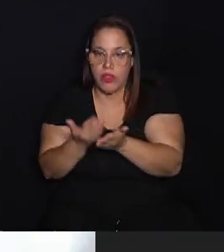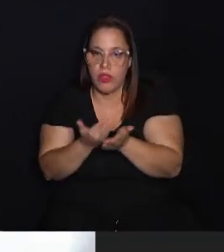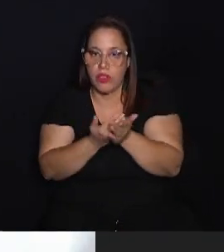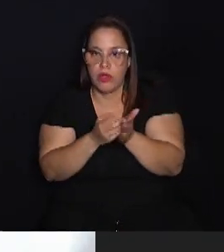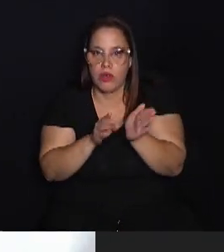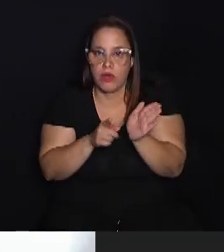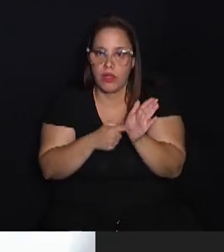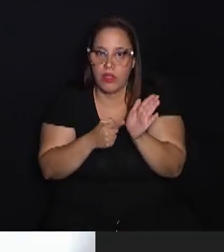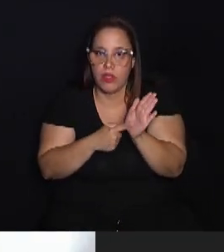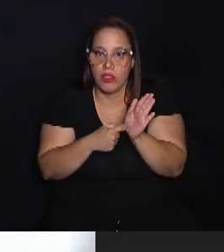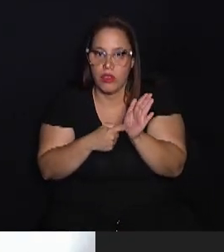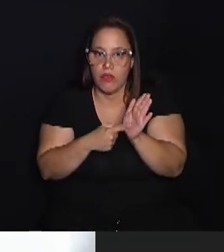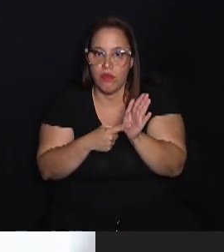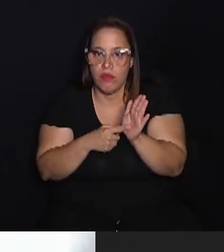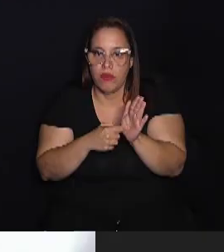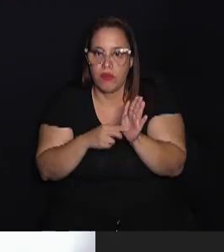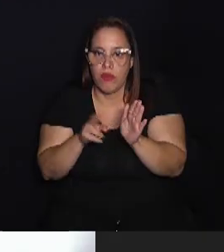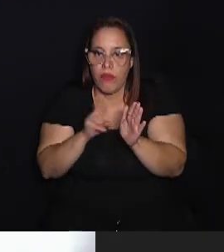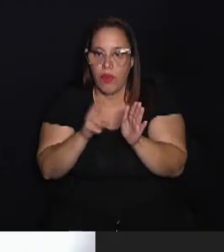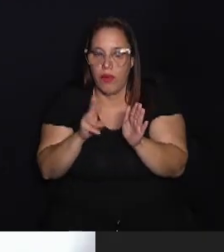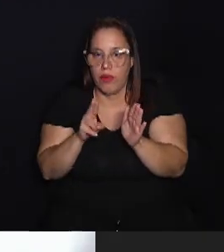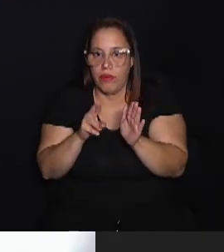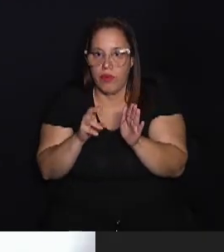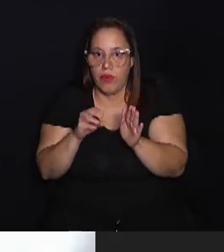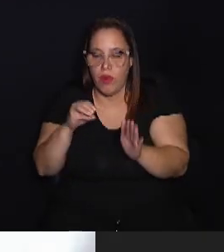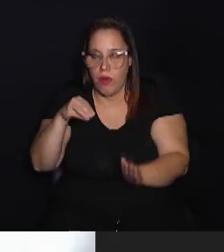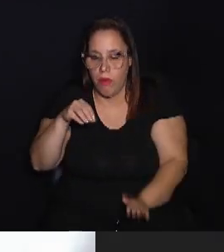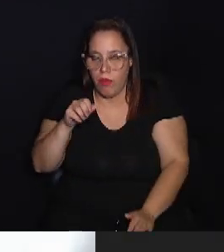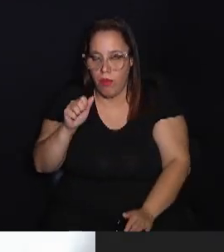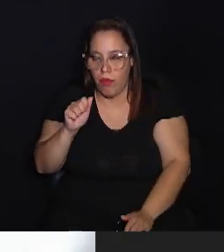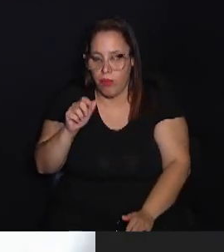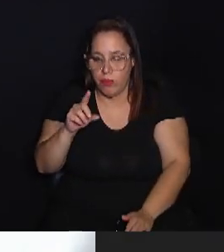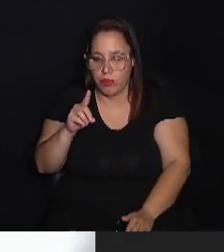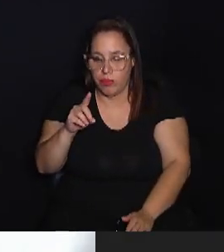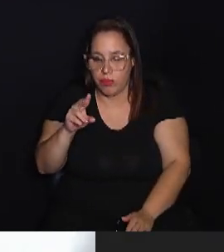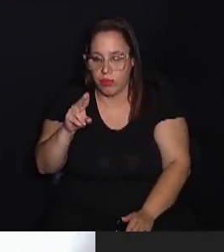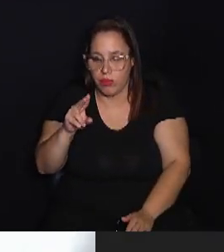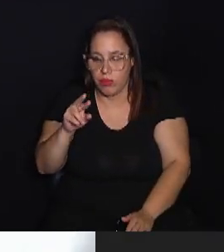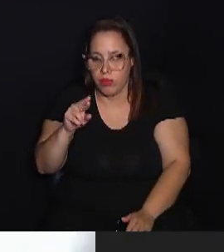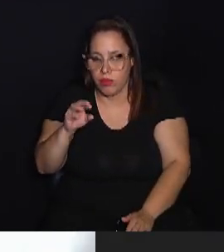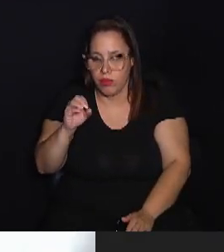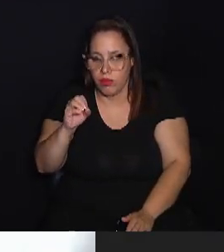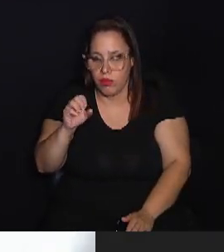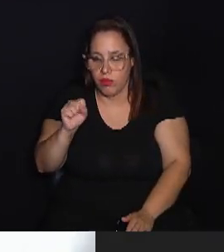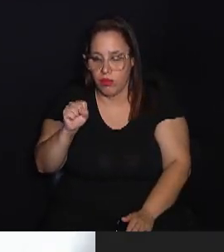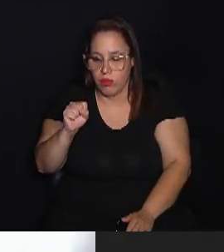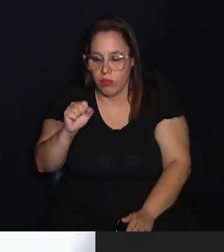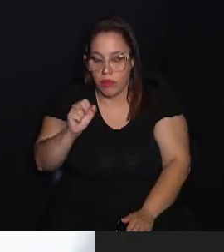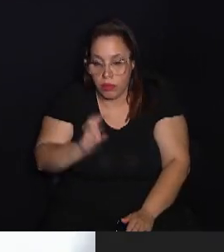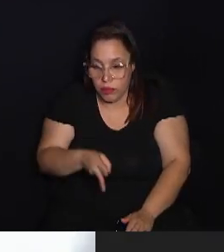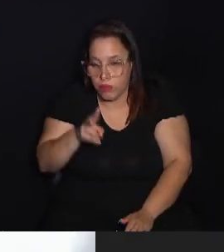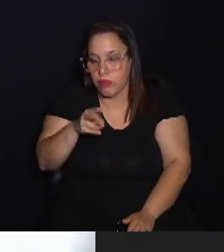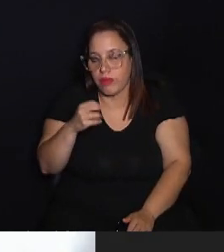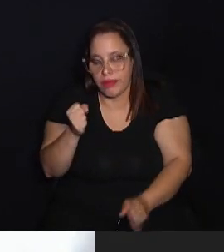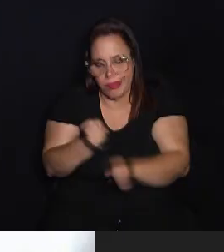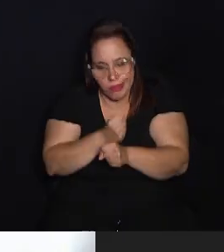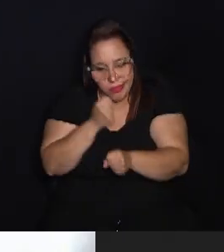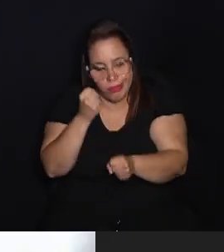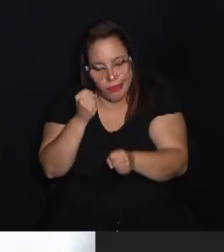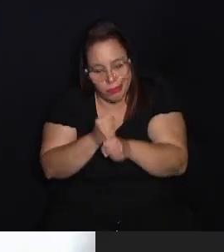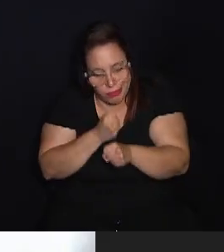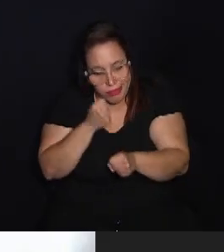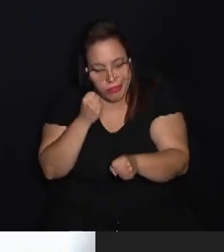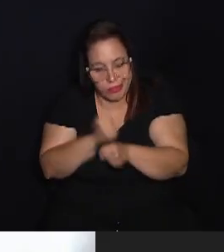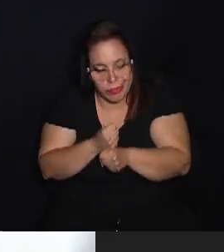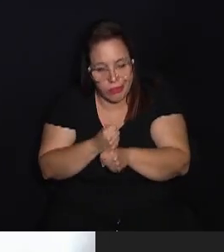eram dados que nós chamamos de dados maduros, que já têm um segmento de vários anos.